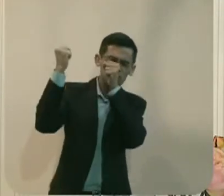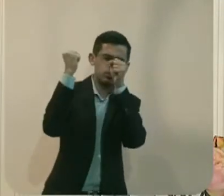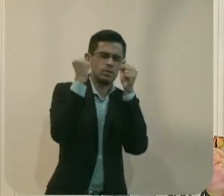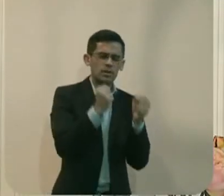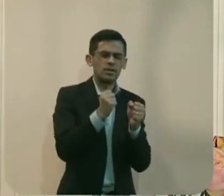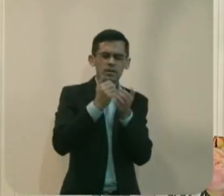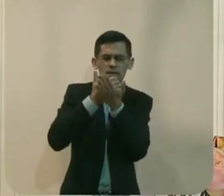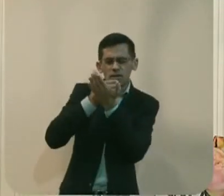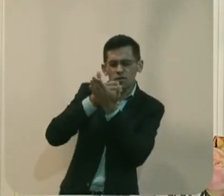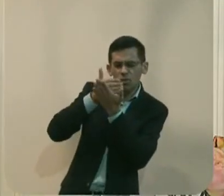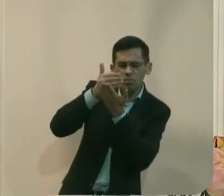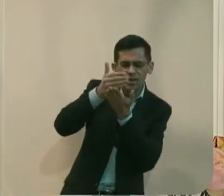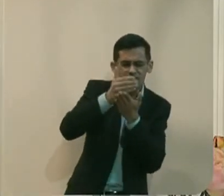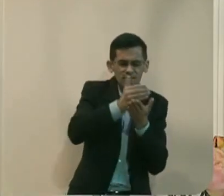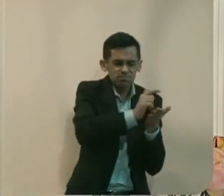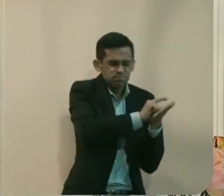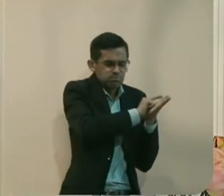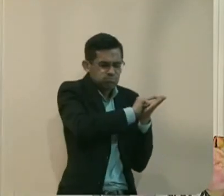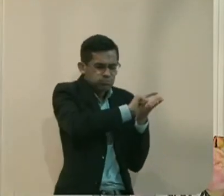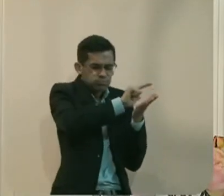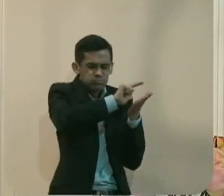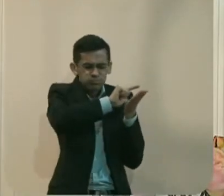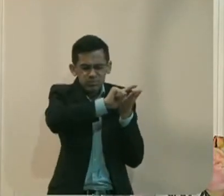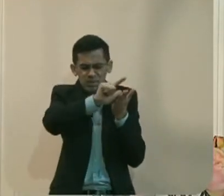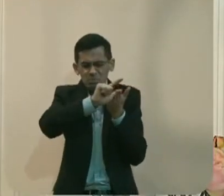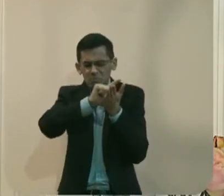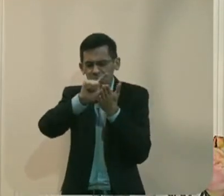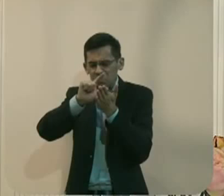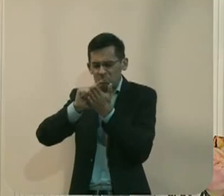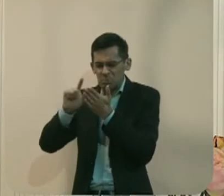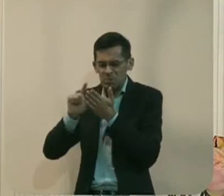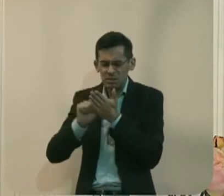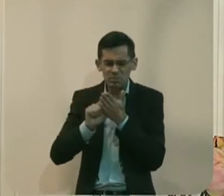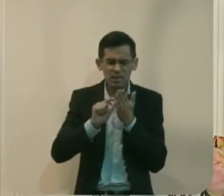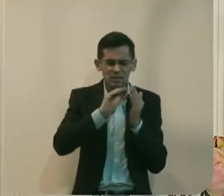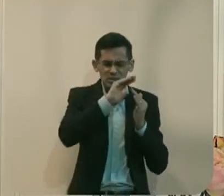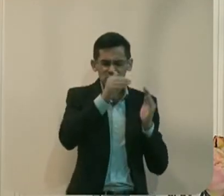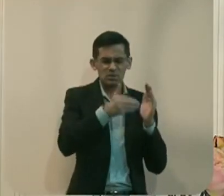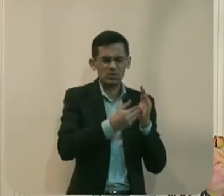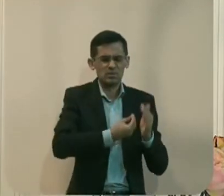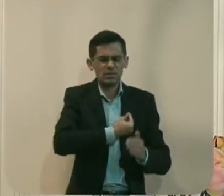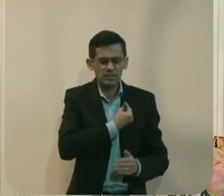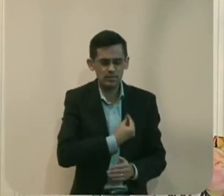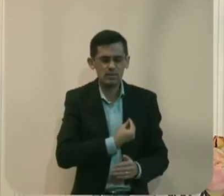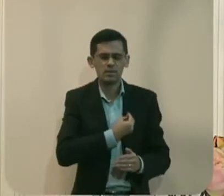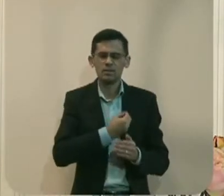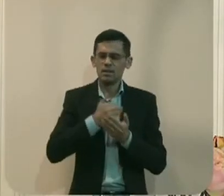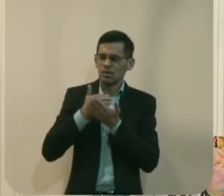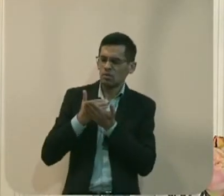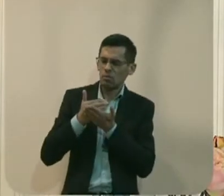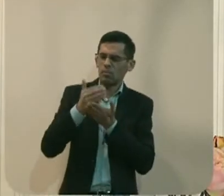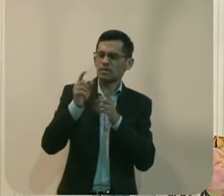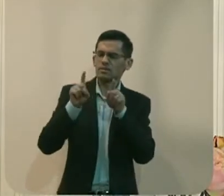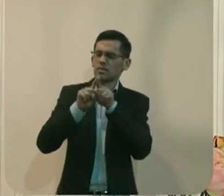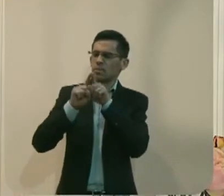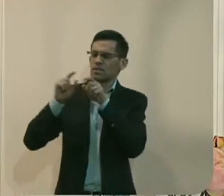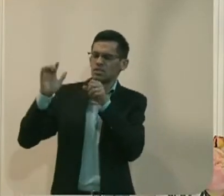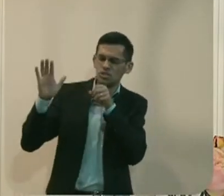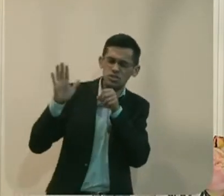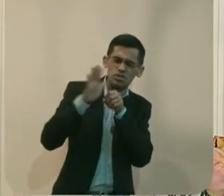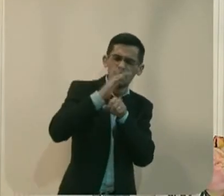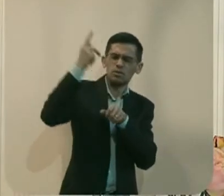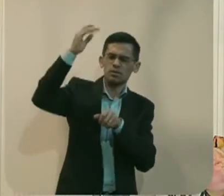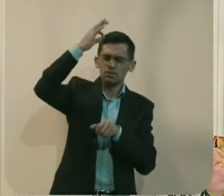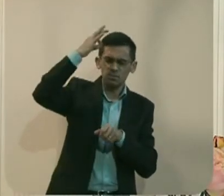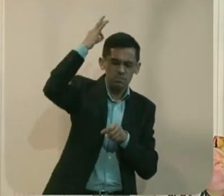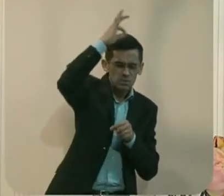E começa a arrancar essas raízes, Senhor, dessa planta venenosa. E começa, Senhor, a colocar o teu Espírito